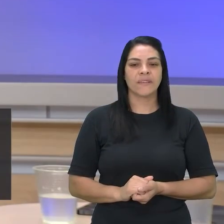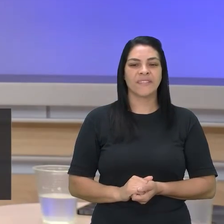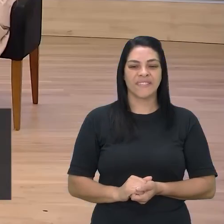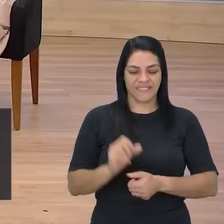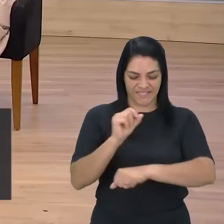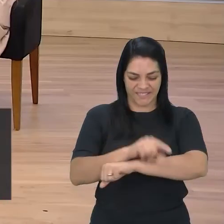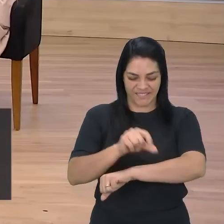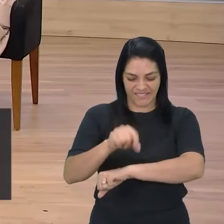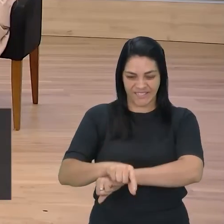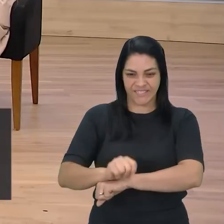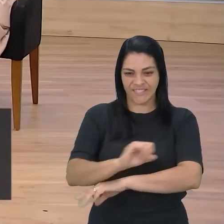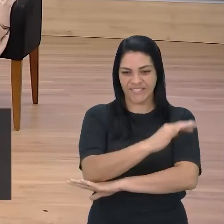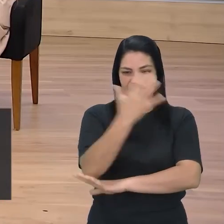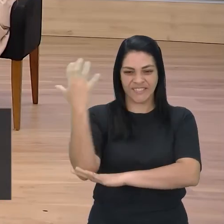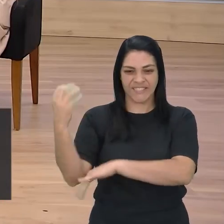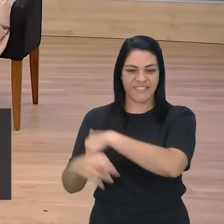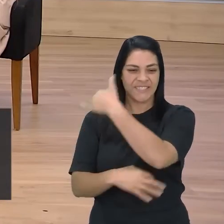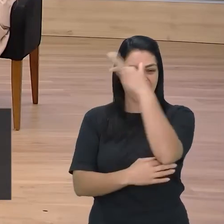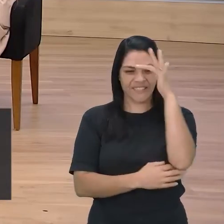tá?